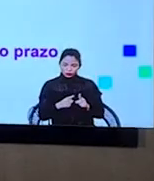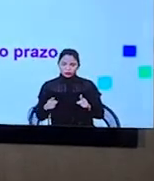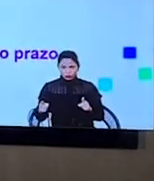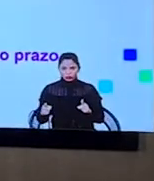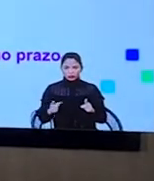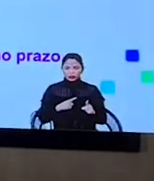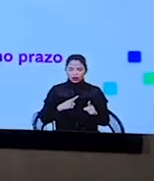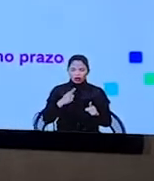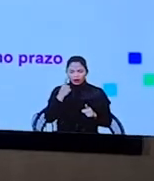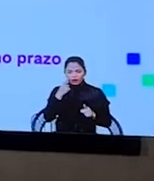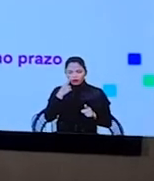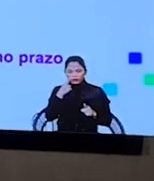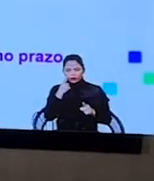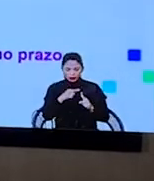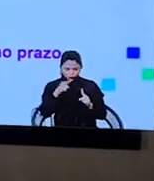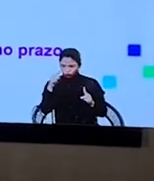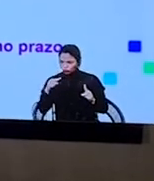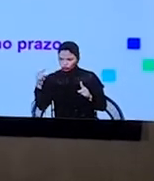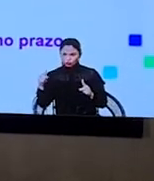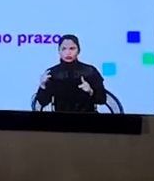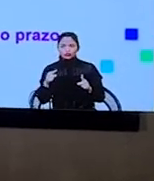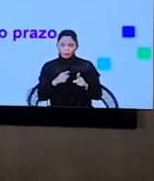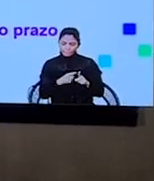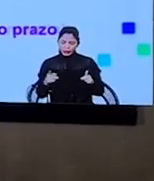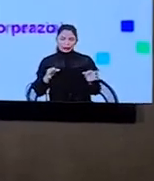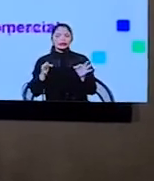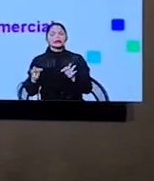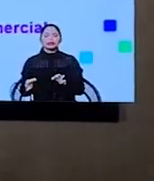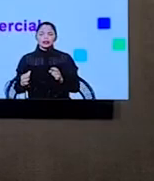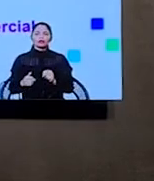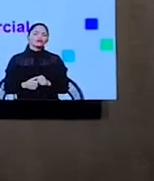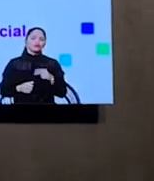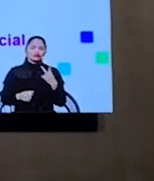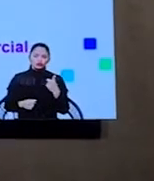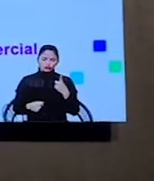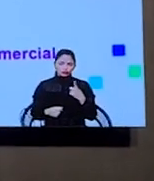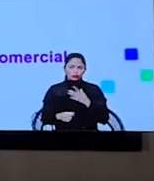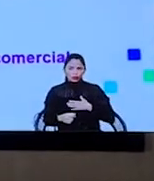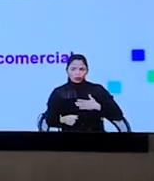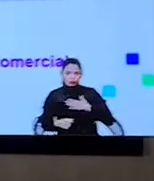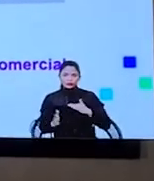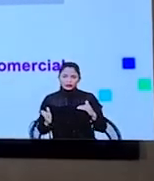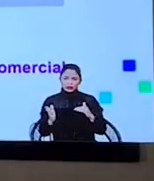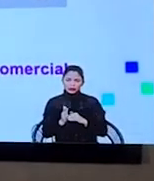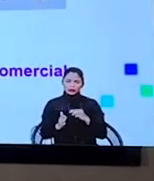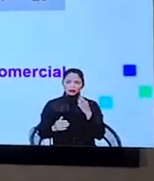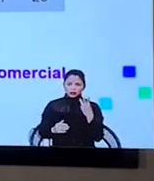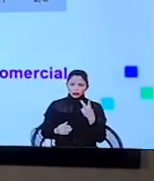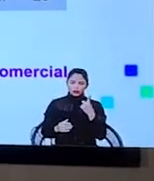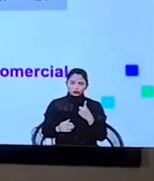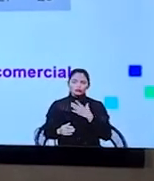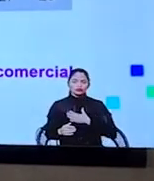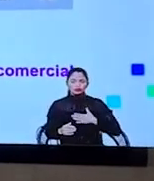estar medindo o seu indicador de despacho no prazo. Pode passar mais um. Do dia 21 de agosto ao dia 31 de agosto é o período